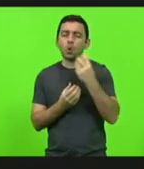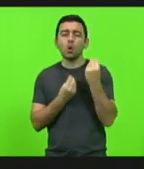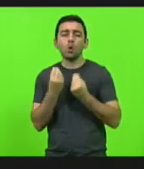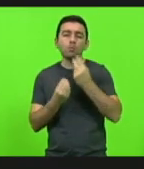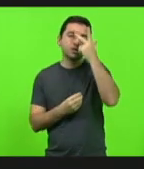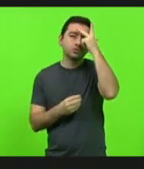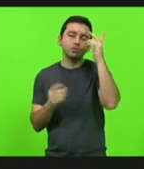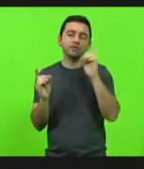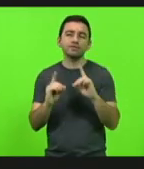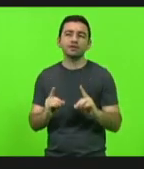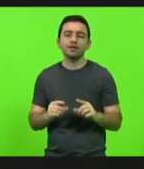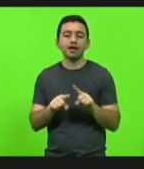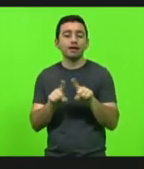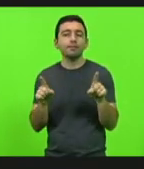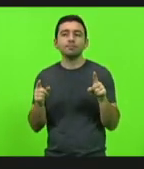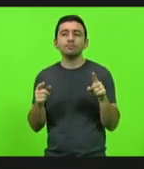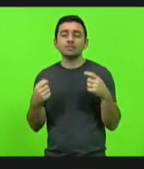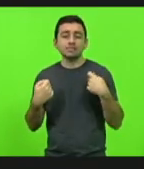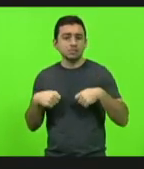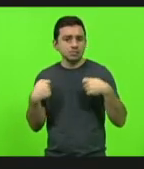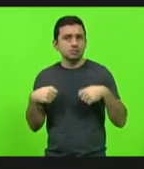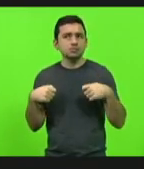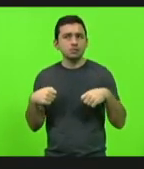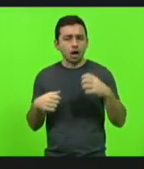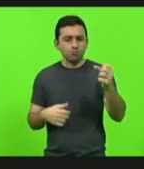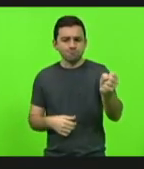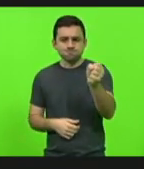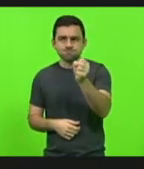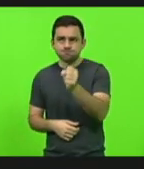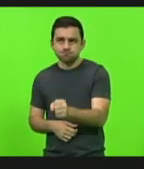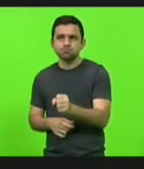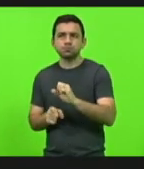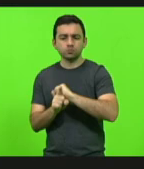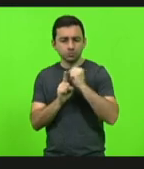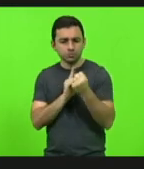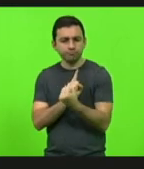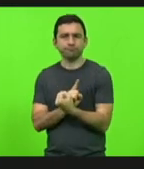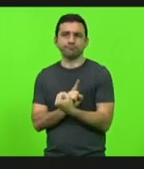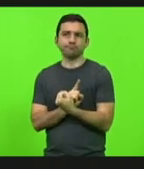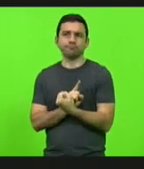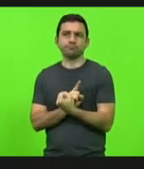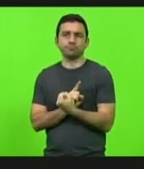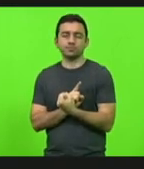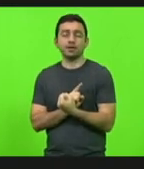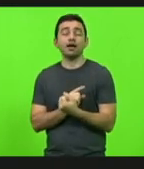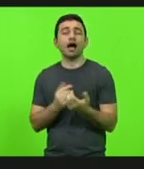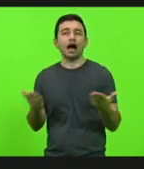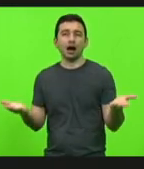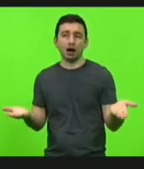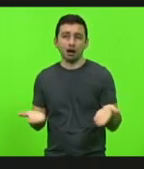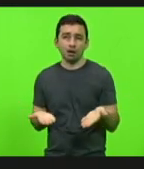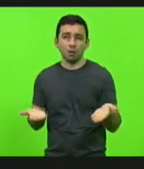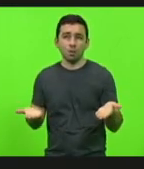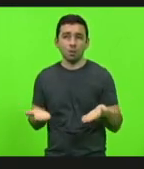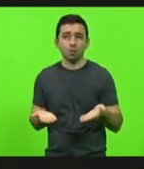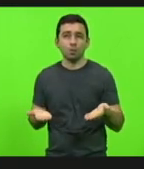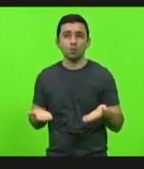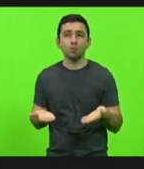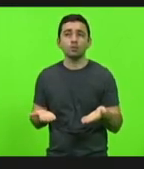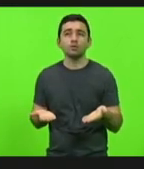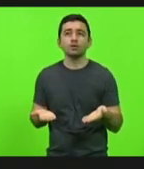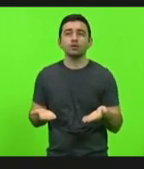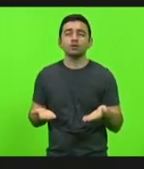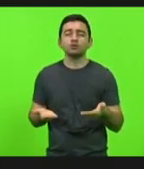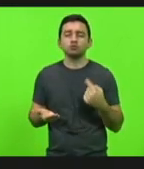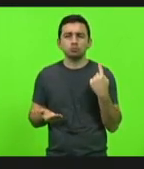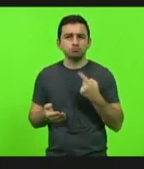deficiência devem ser incluídas nas sociedades né e recentemente a gente percebeu isso no